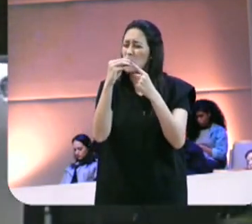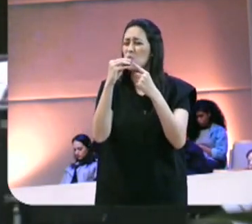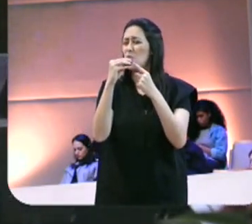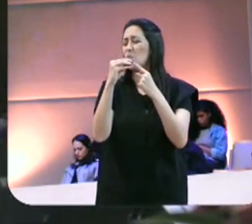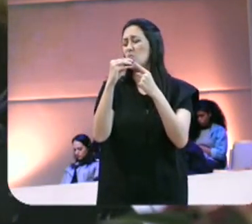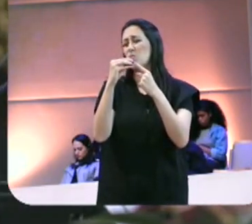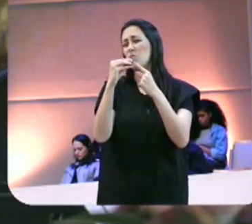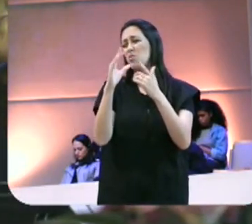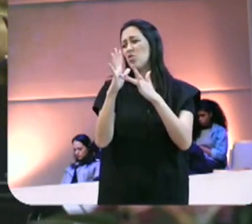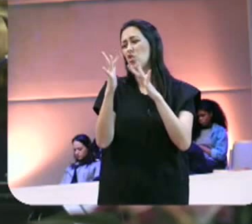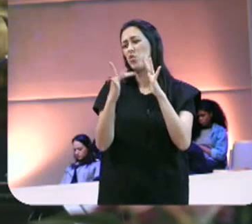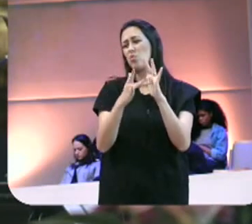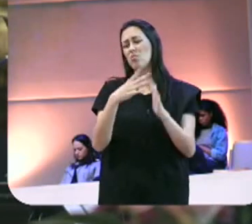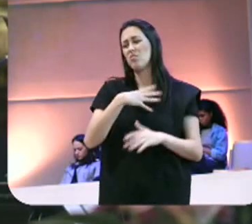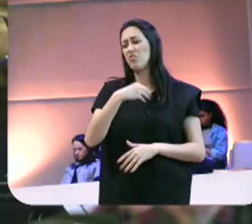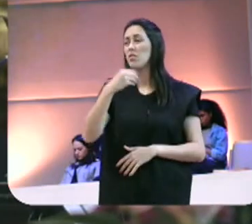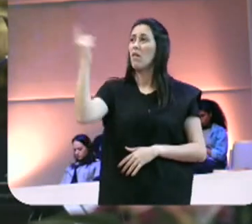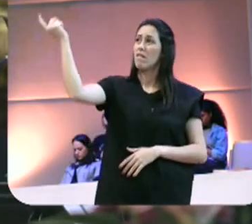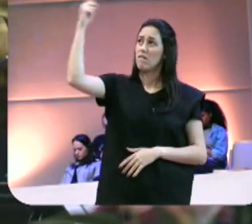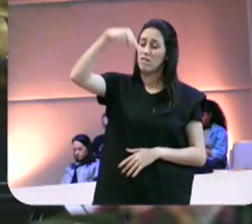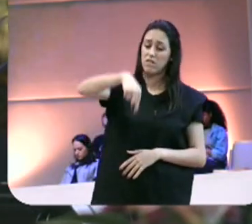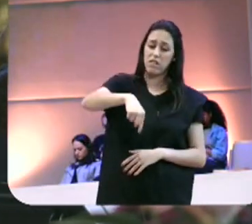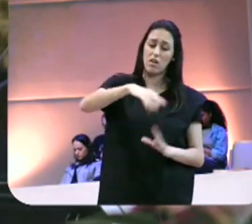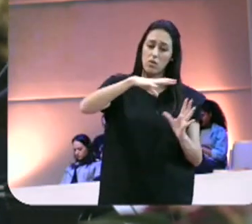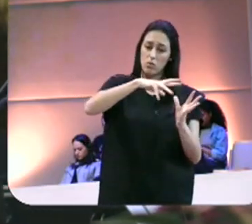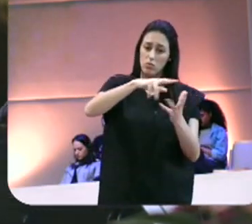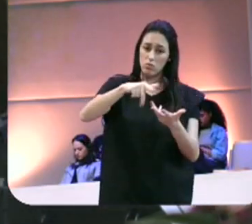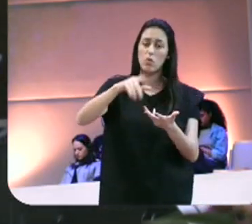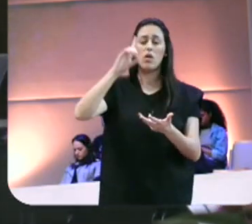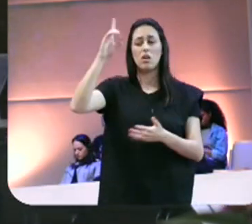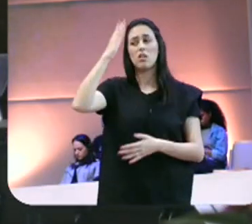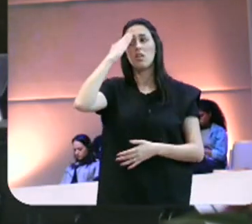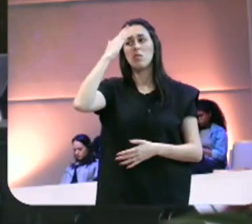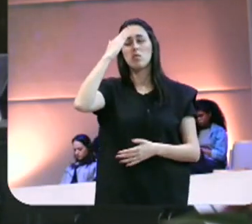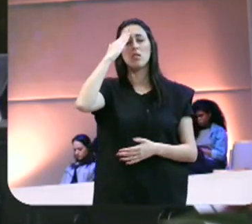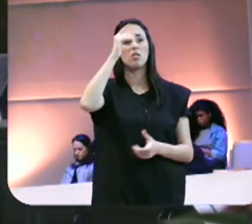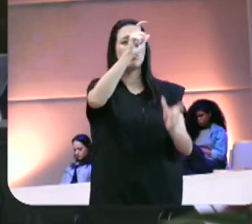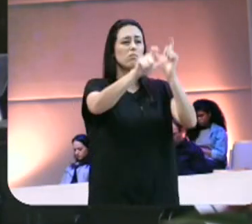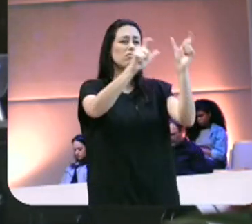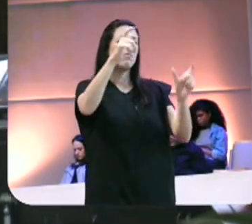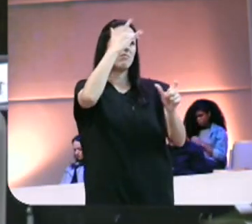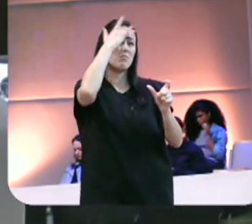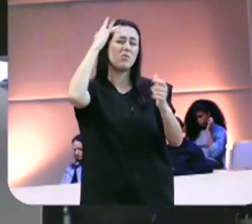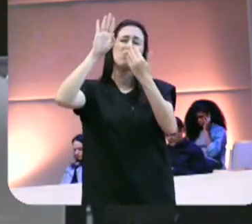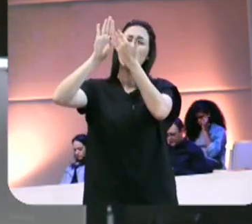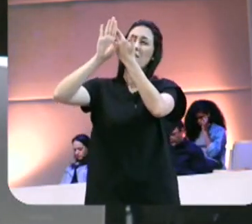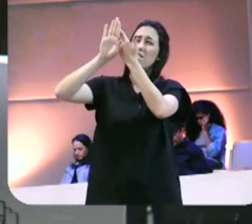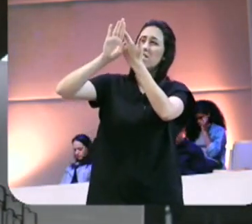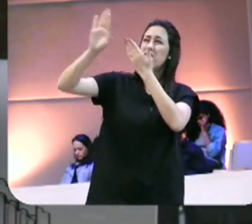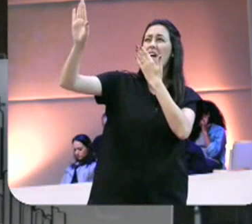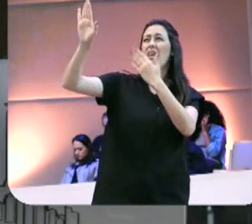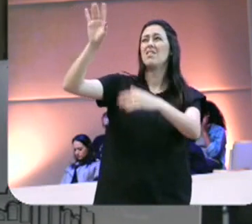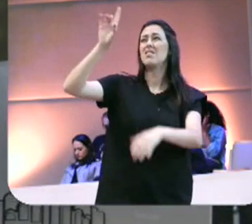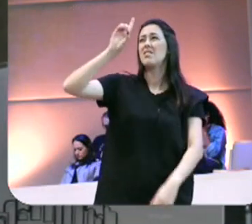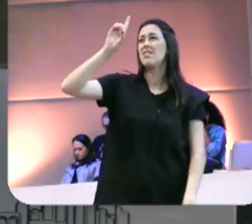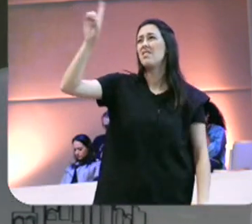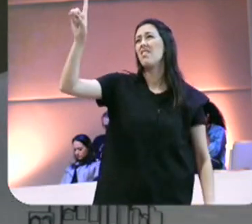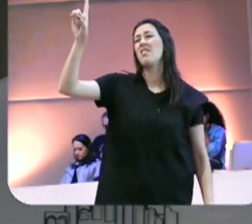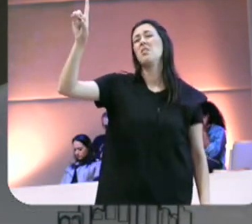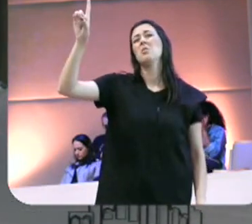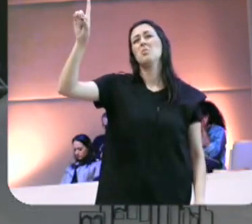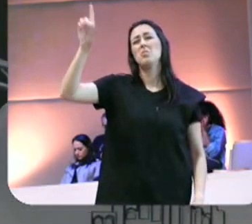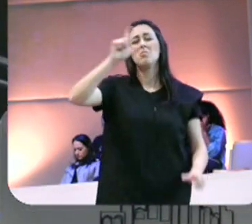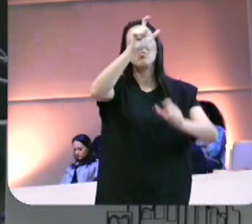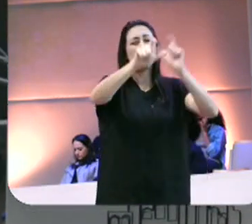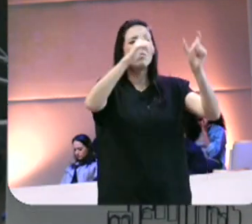enviou o seu filho à terra. E Ele sabia que o homem estava afastado de Deus pelos seus pecados, pela sua rebelião, e o homem nunca conseguiria